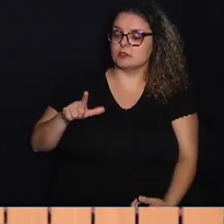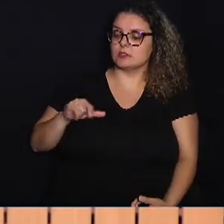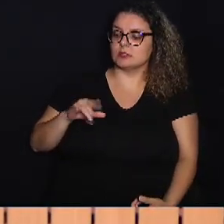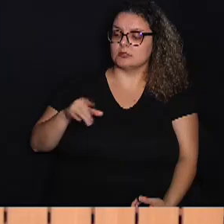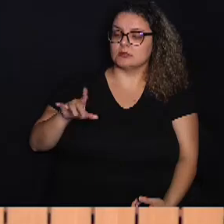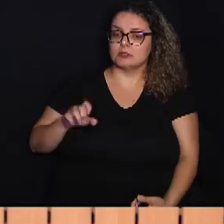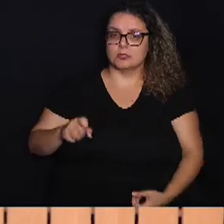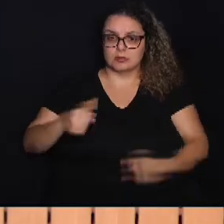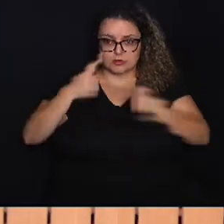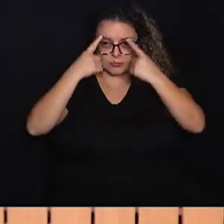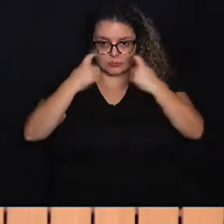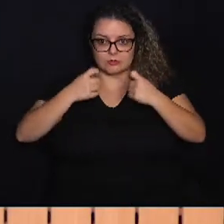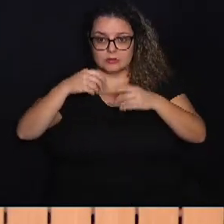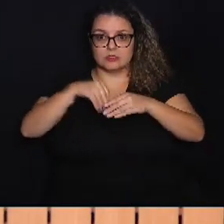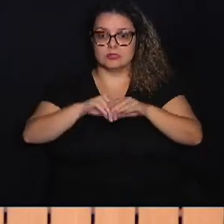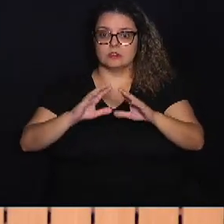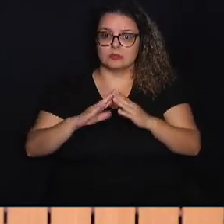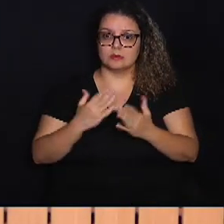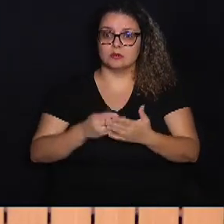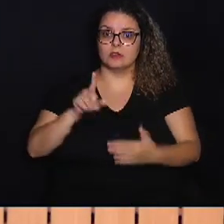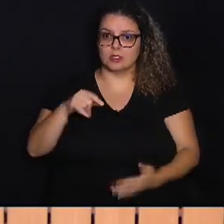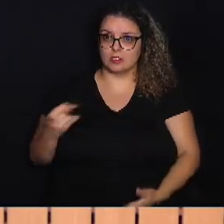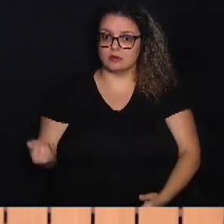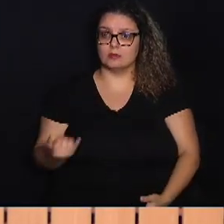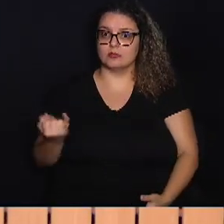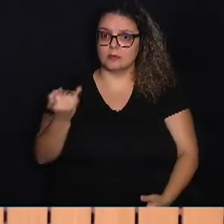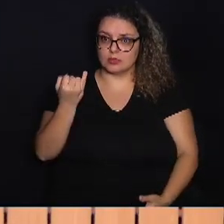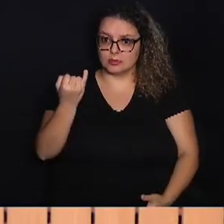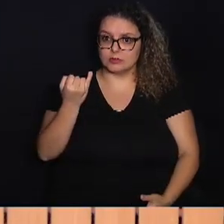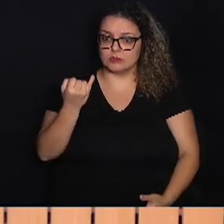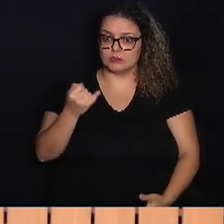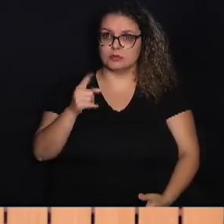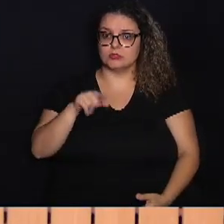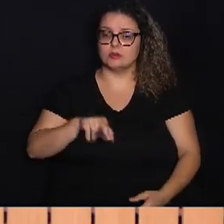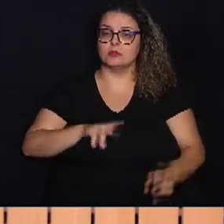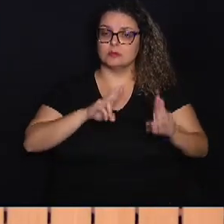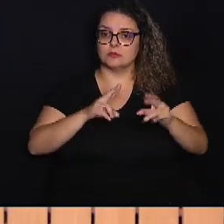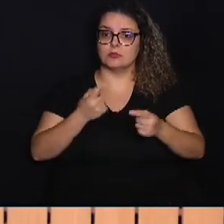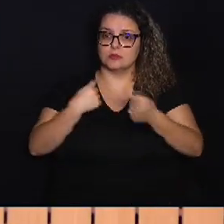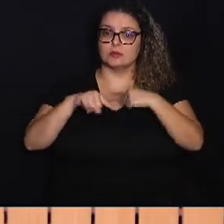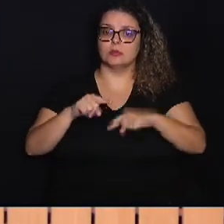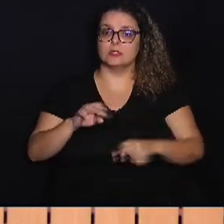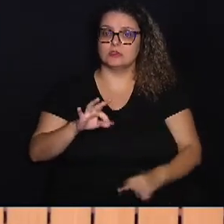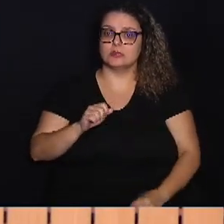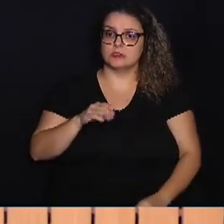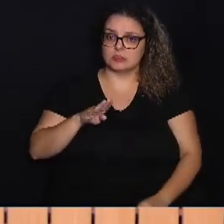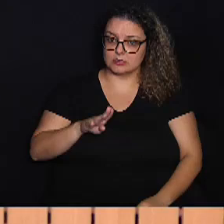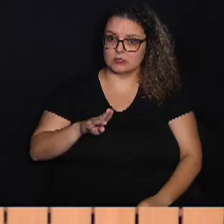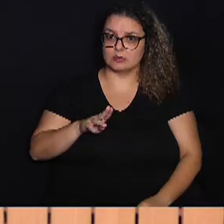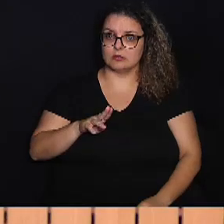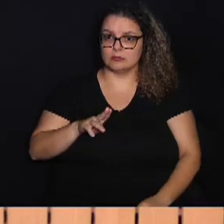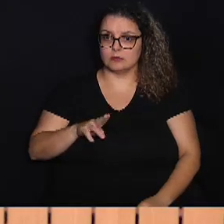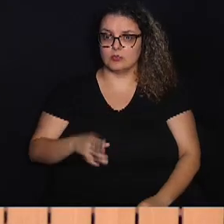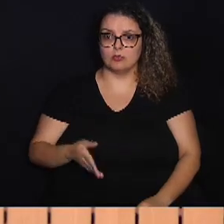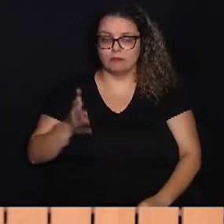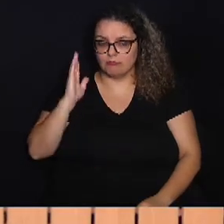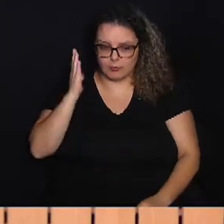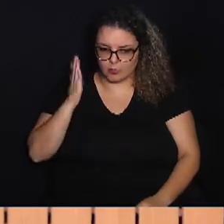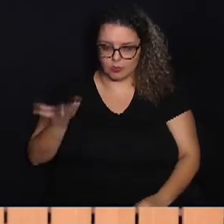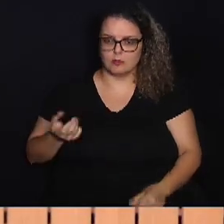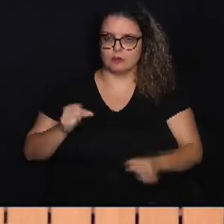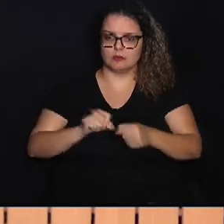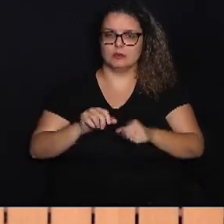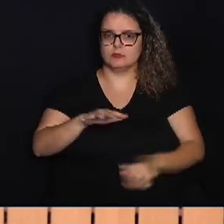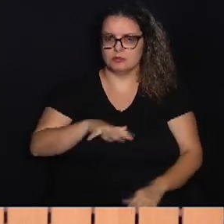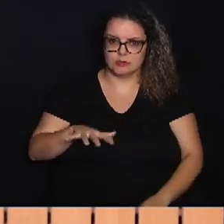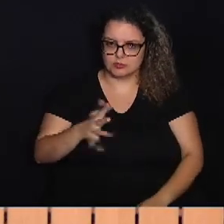violência dentro das escolas é muito importante então eu espero que a gente supere esse tabu idiota que se faz sobre isso